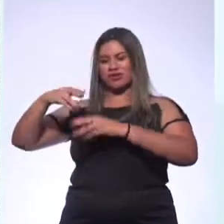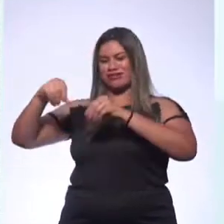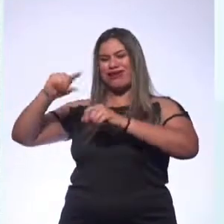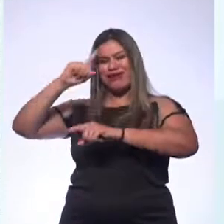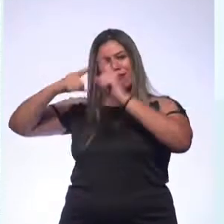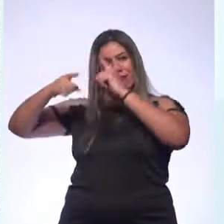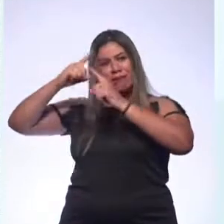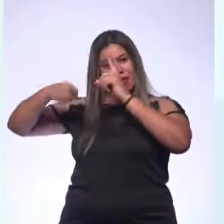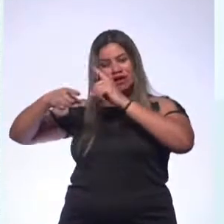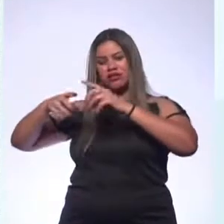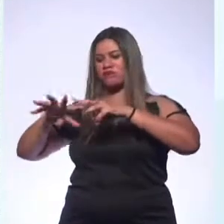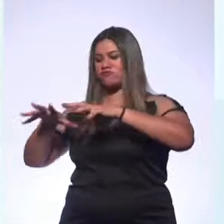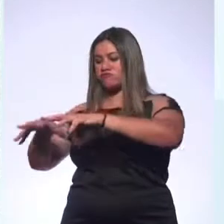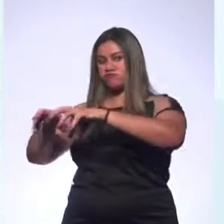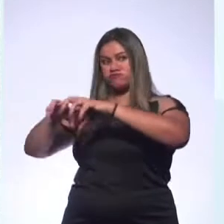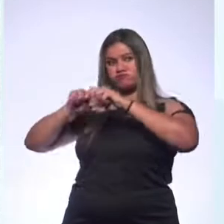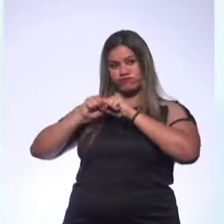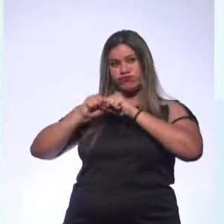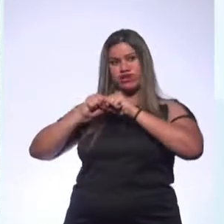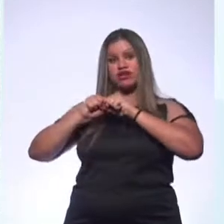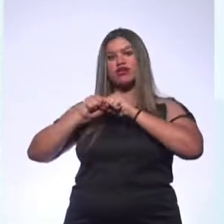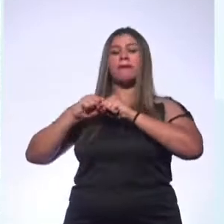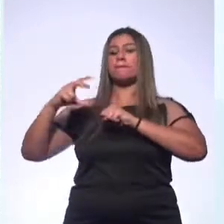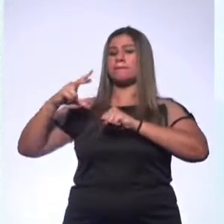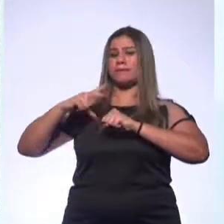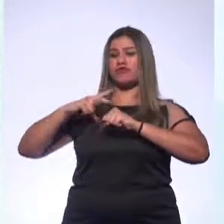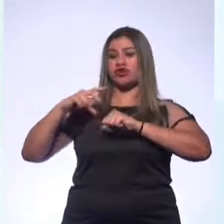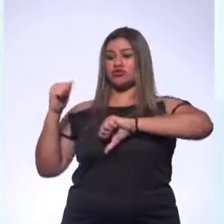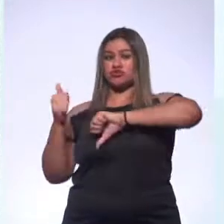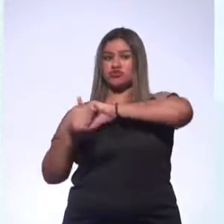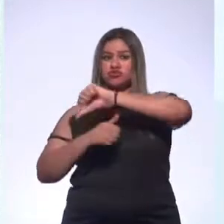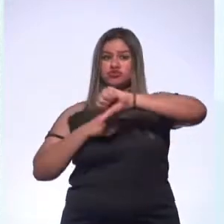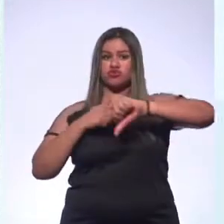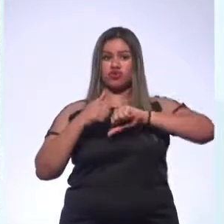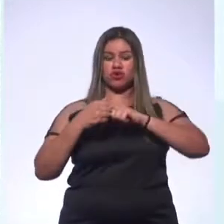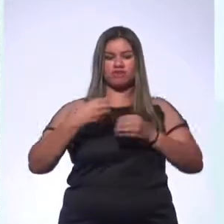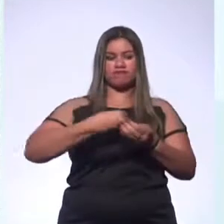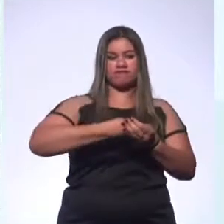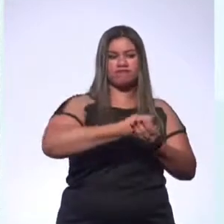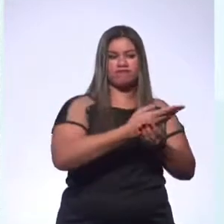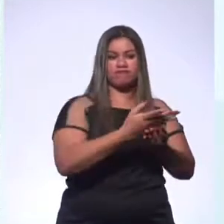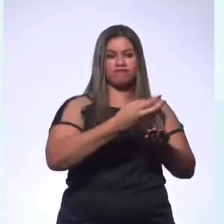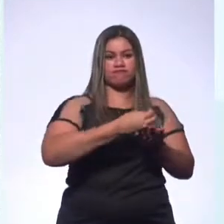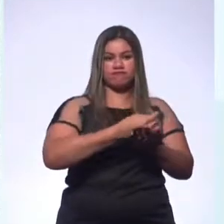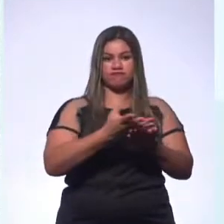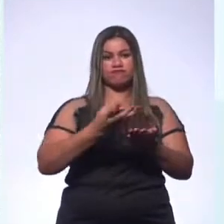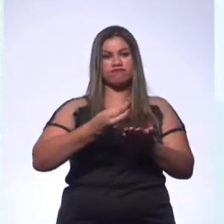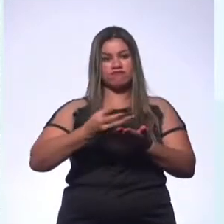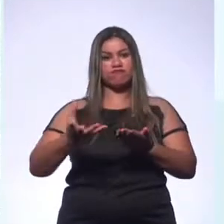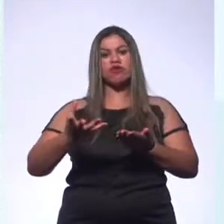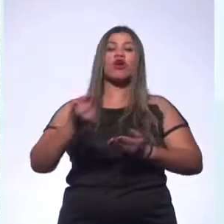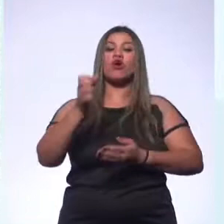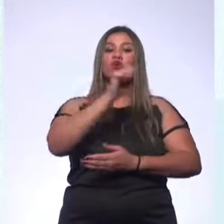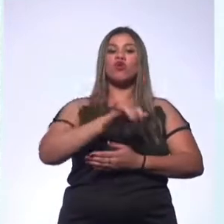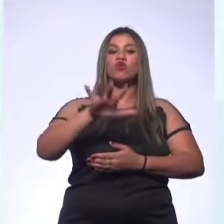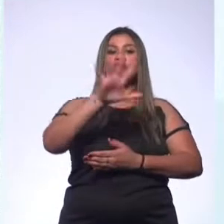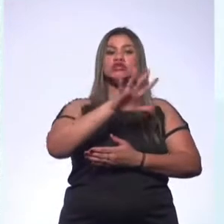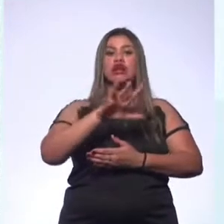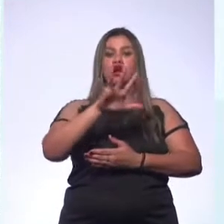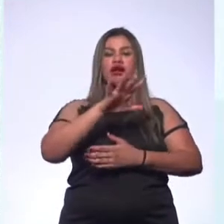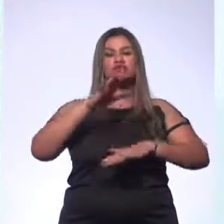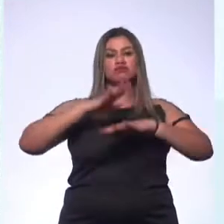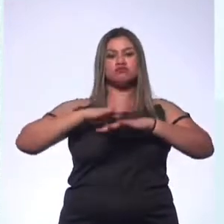do indivíduo, né, da propriedade privada, e então o Estado passa a ser